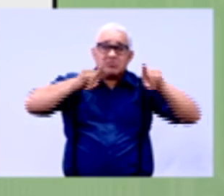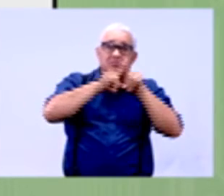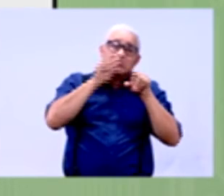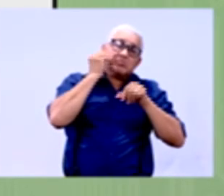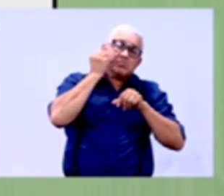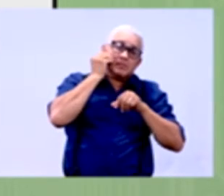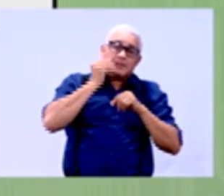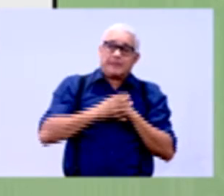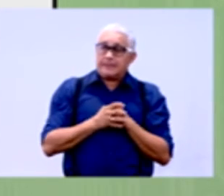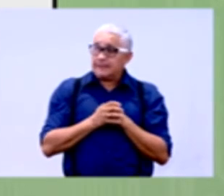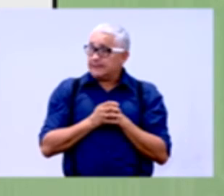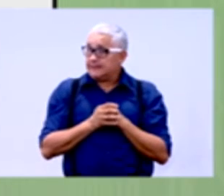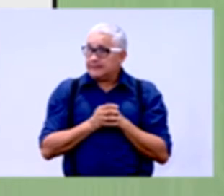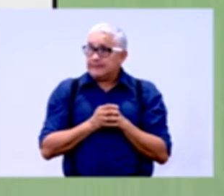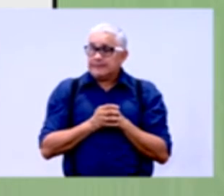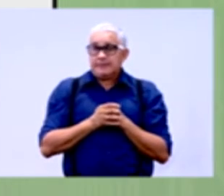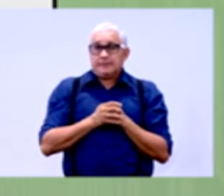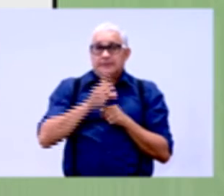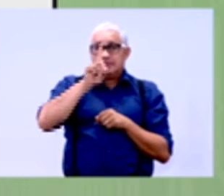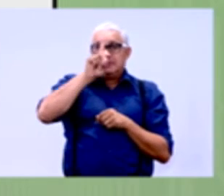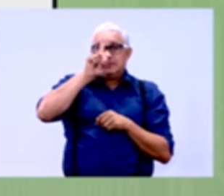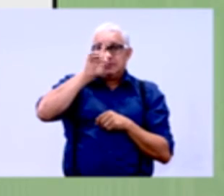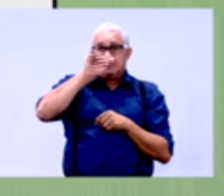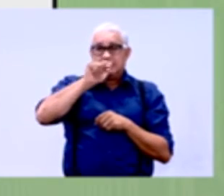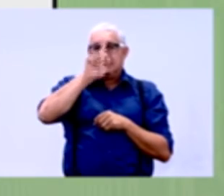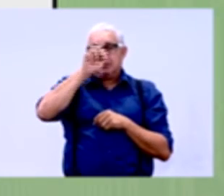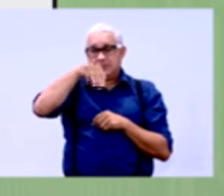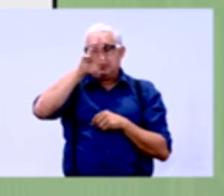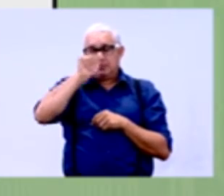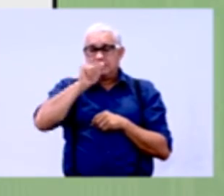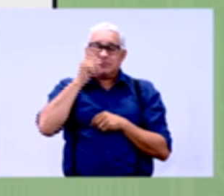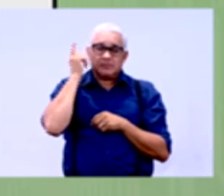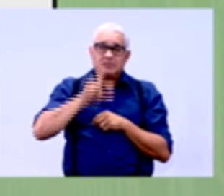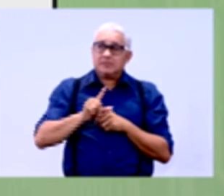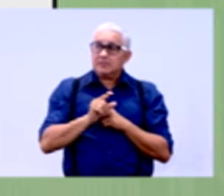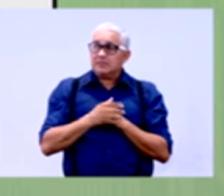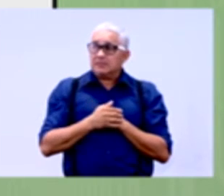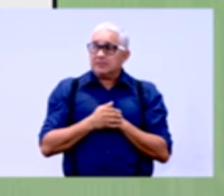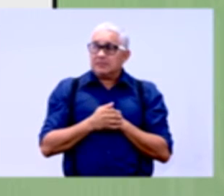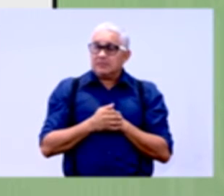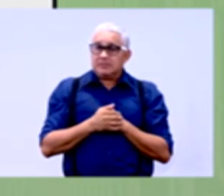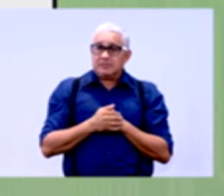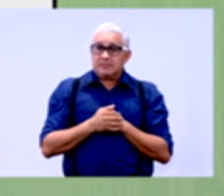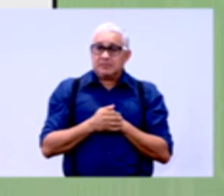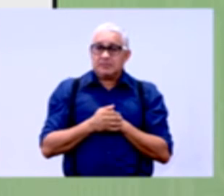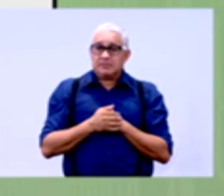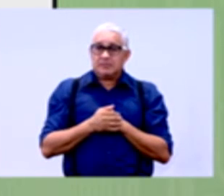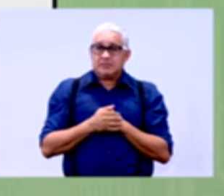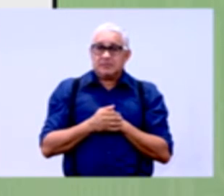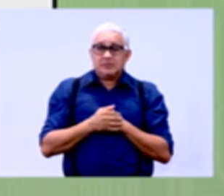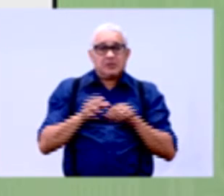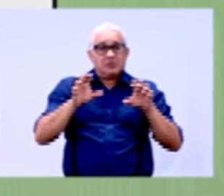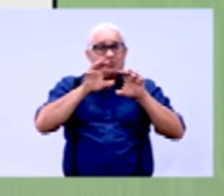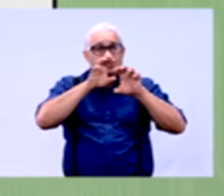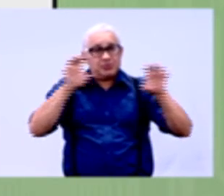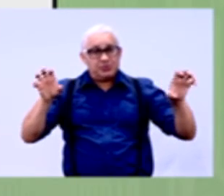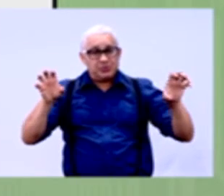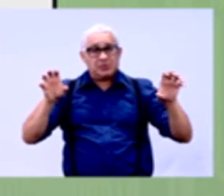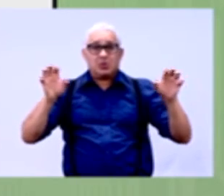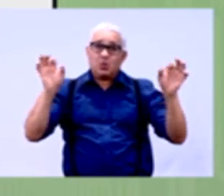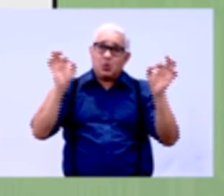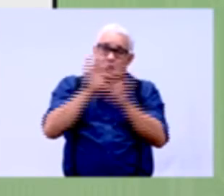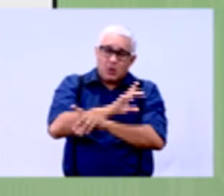se este diagrama consegue expressar uma representação